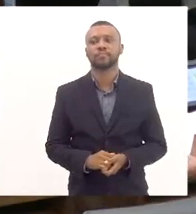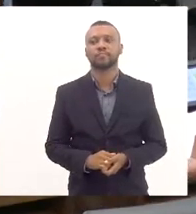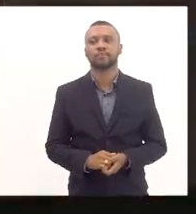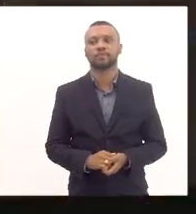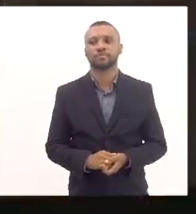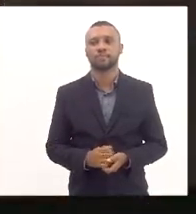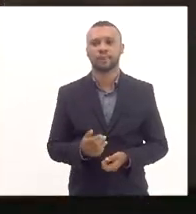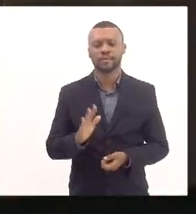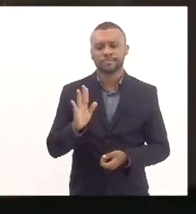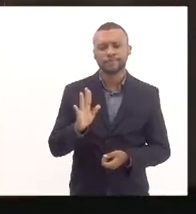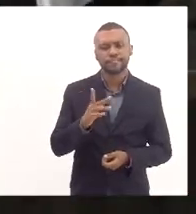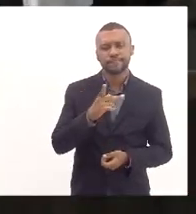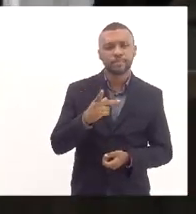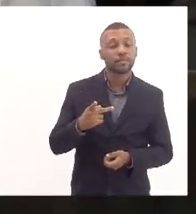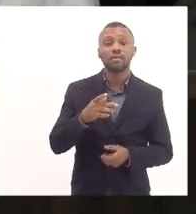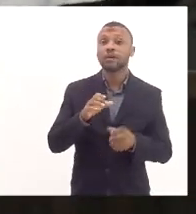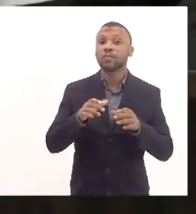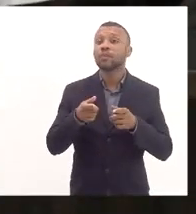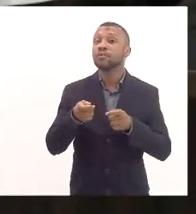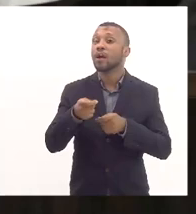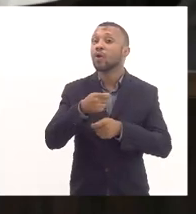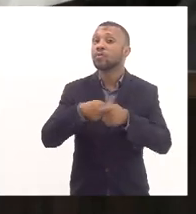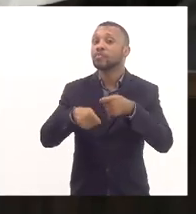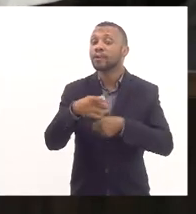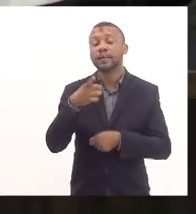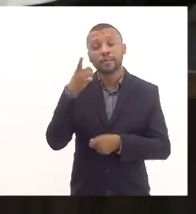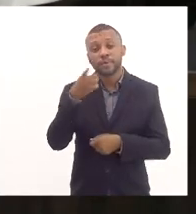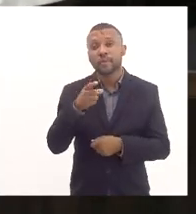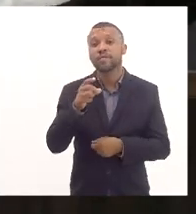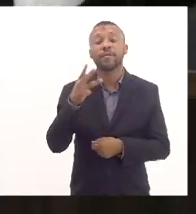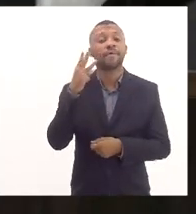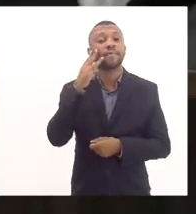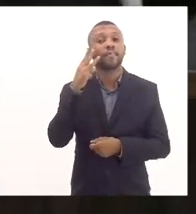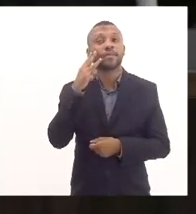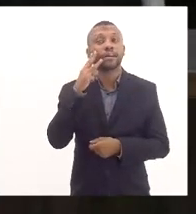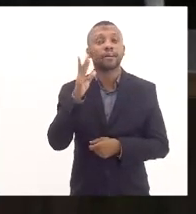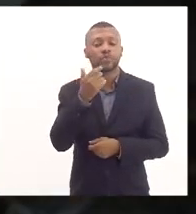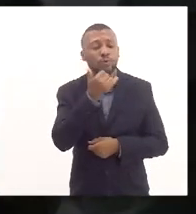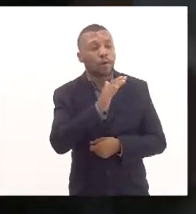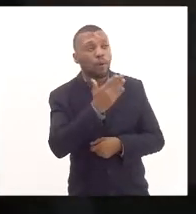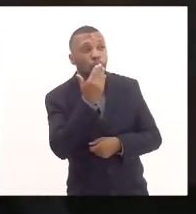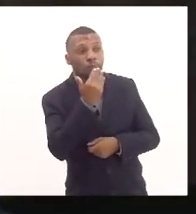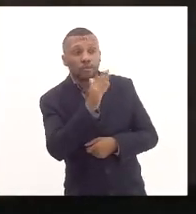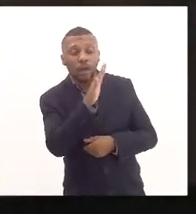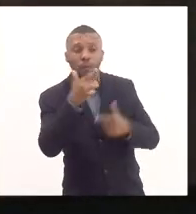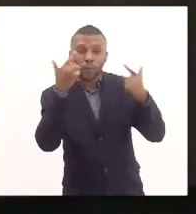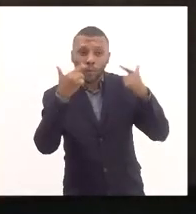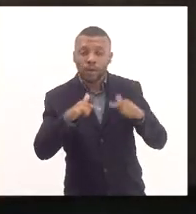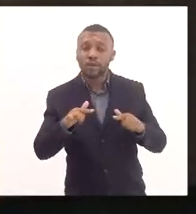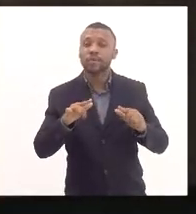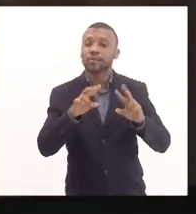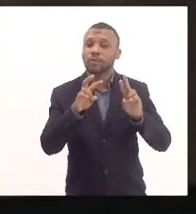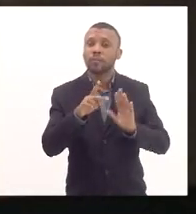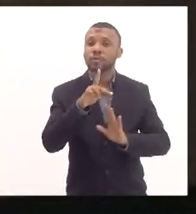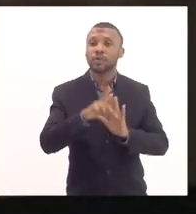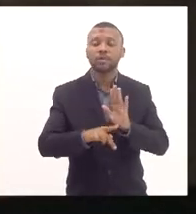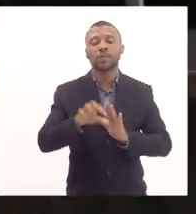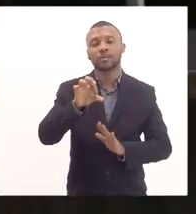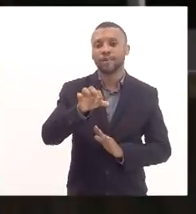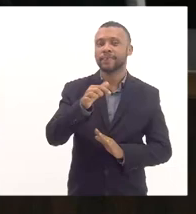é só presentes pela comissão de Economia Deputado waldeck Carneiro eu pedi abstenção no 974